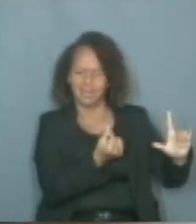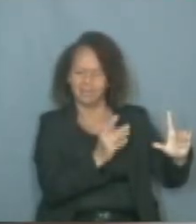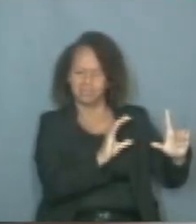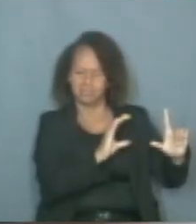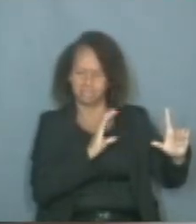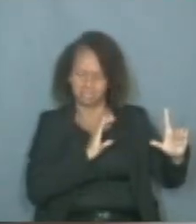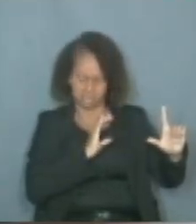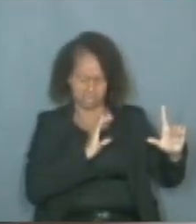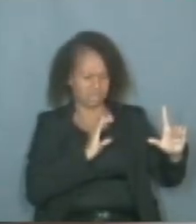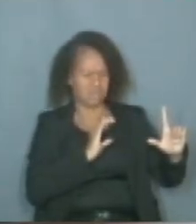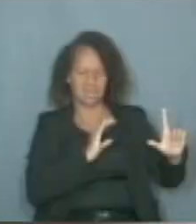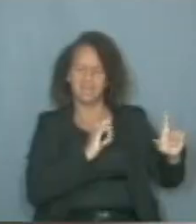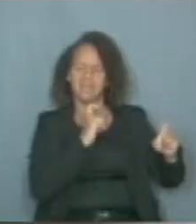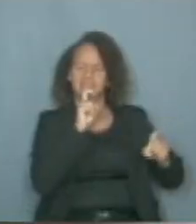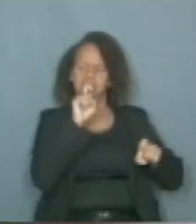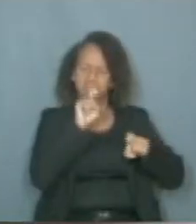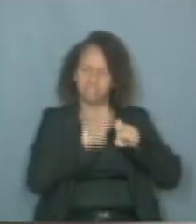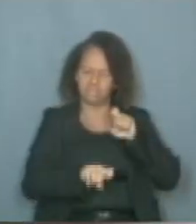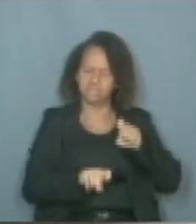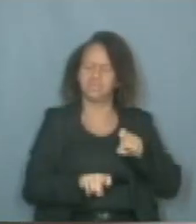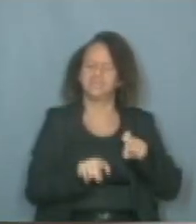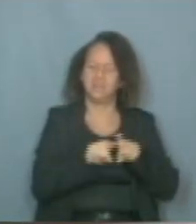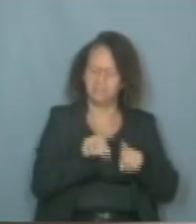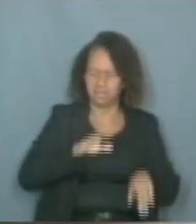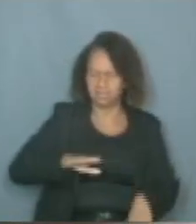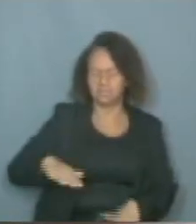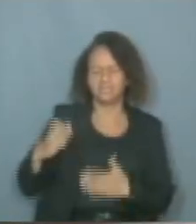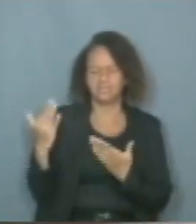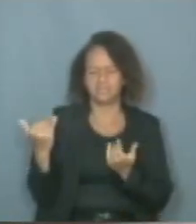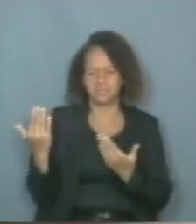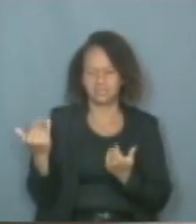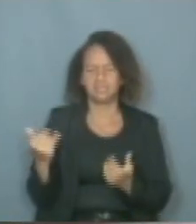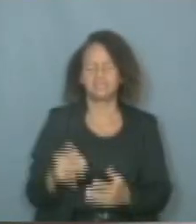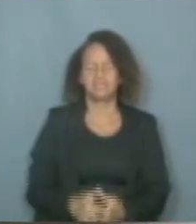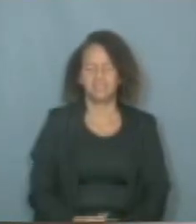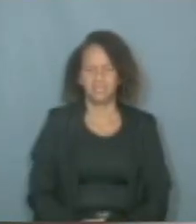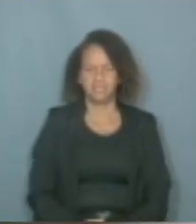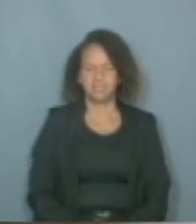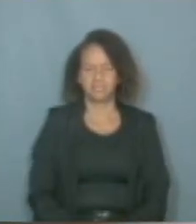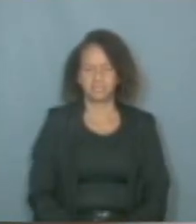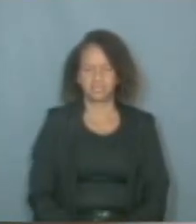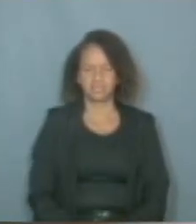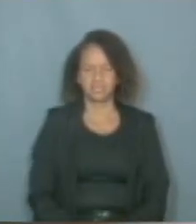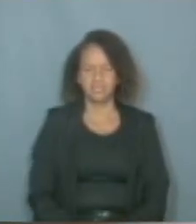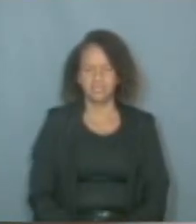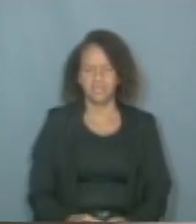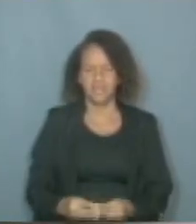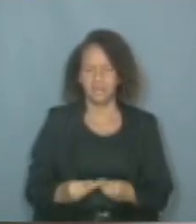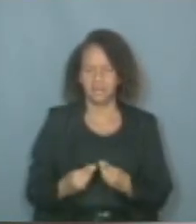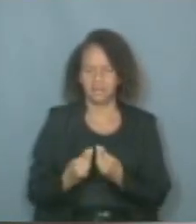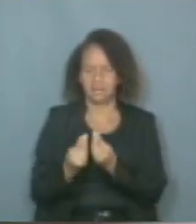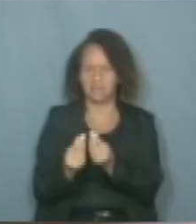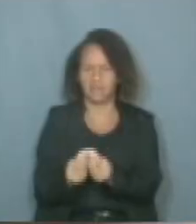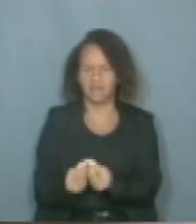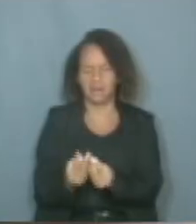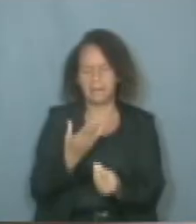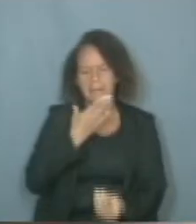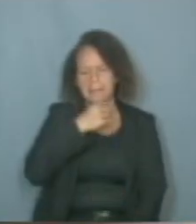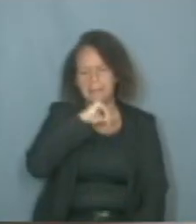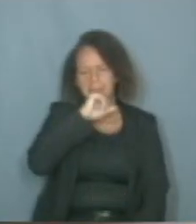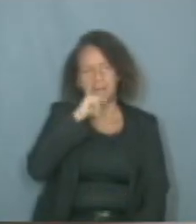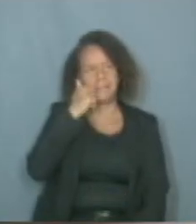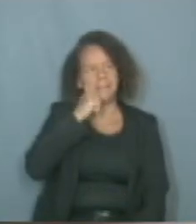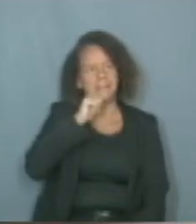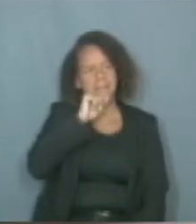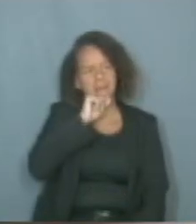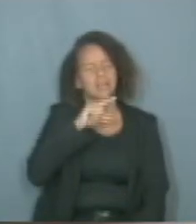e a precoce sexualização de crianças e adolescentes, com a finalidade de dar lucro a pais e mães.